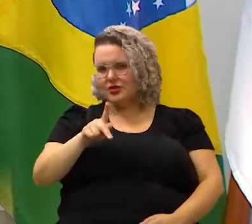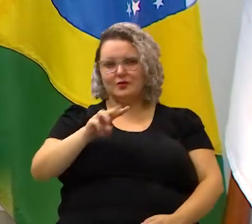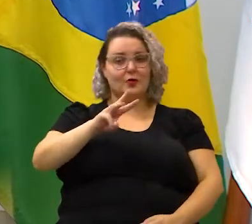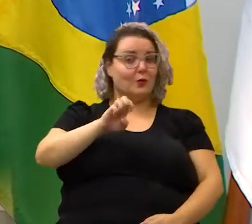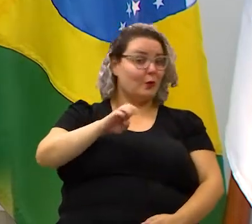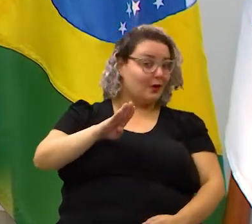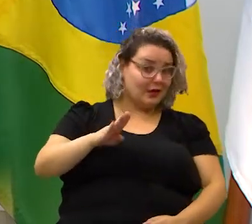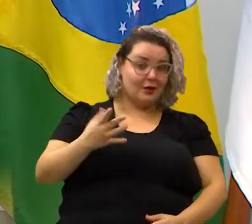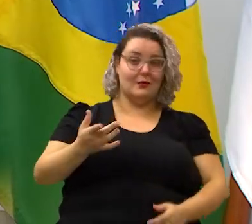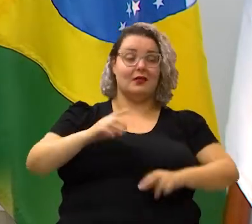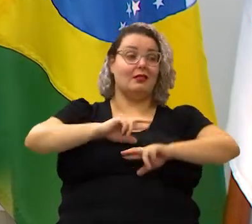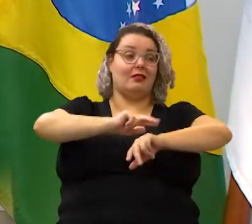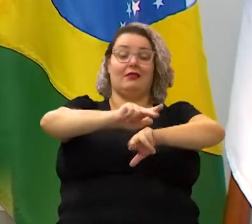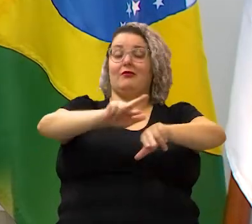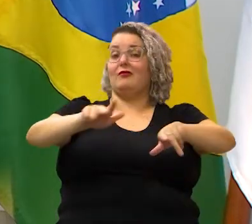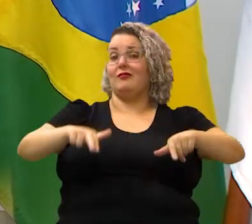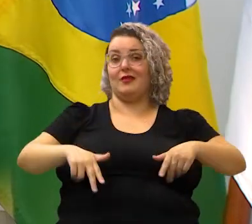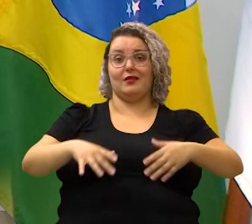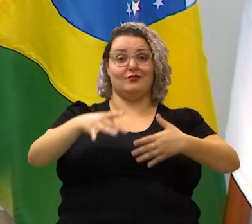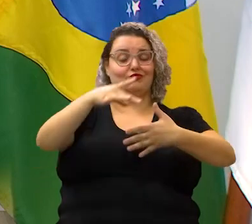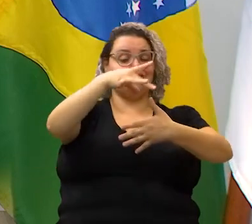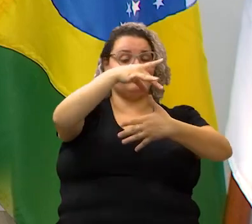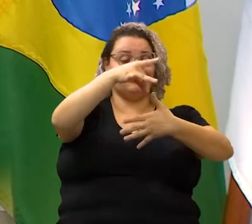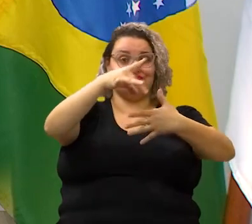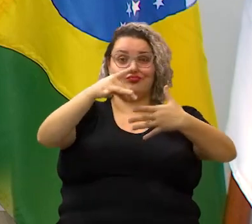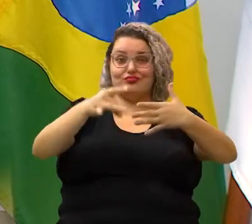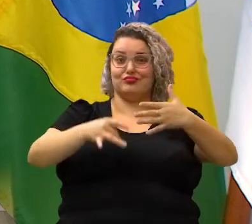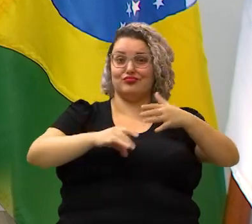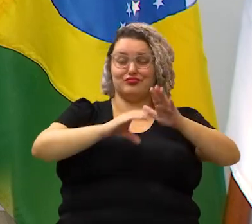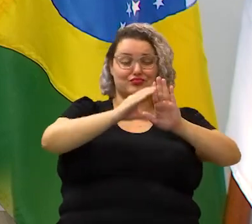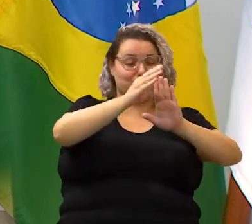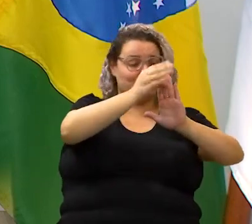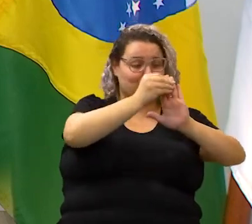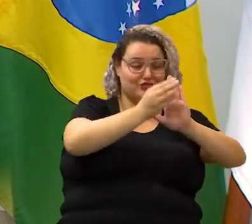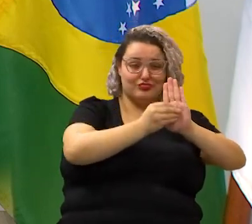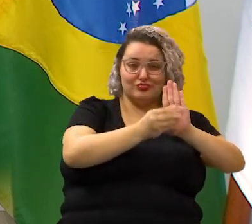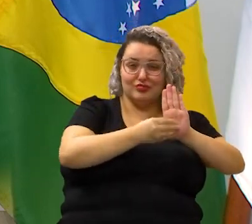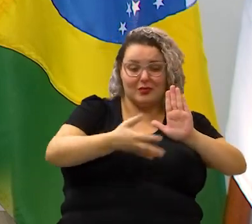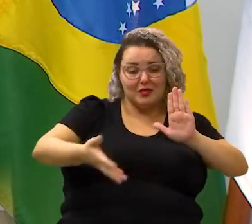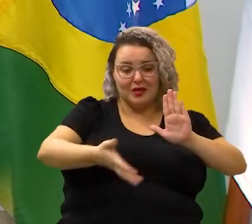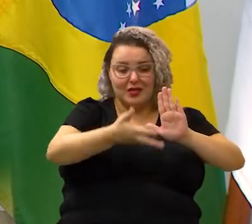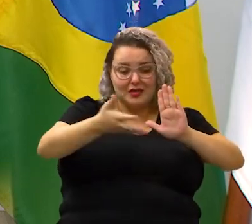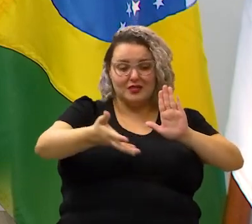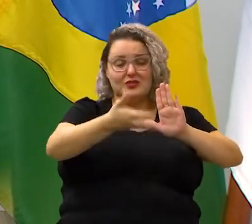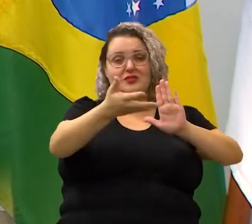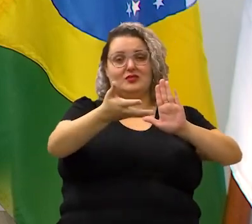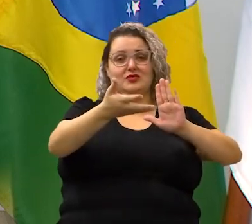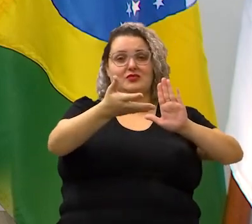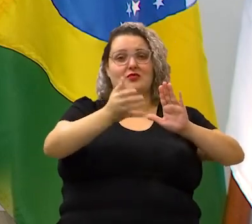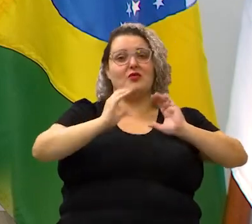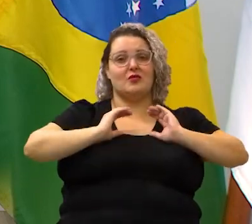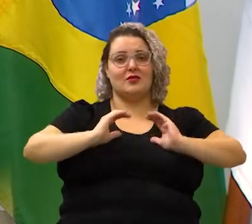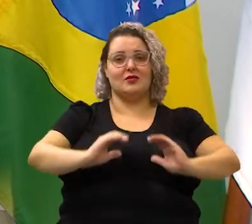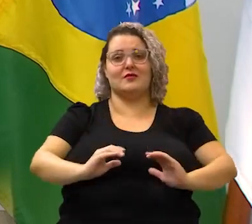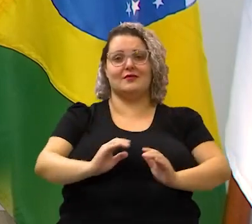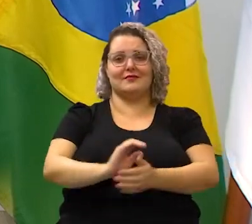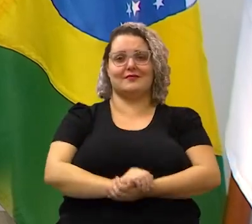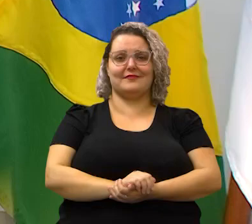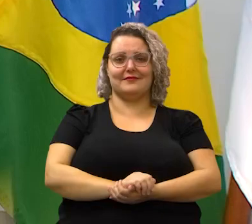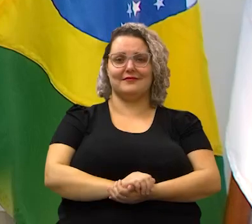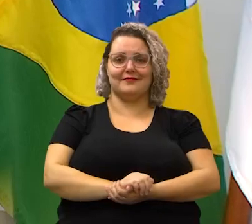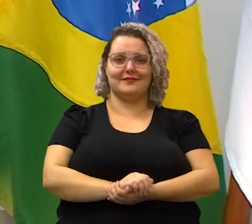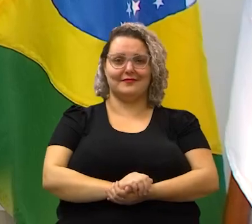web Como é chamada né possui muito conteúdo que instiga o motivo alguns comportamentos principalmente